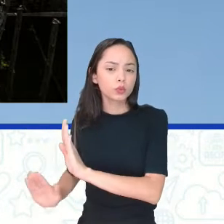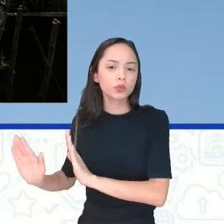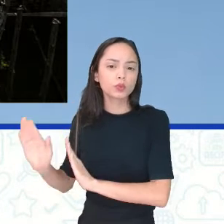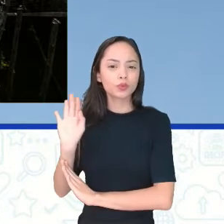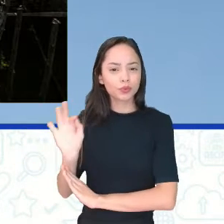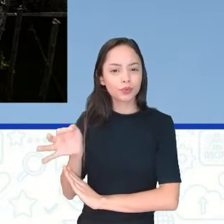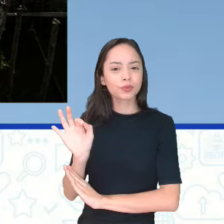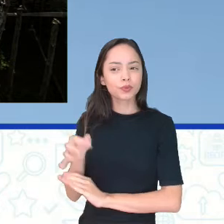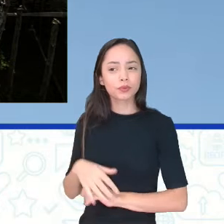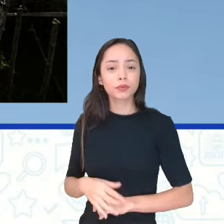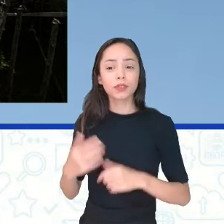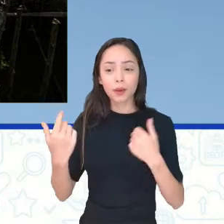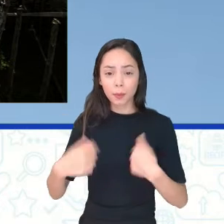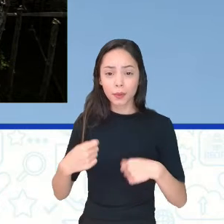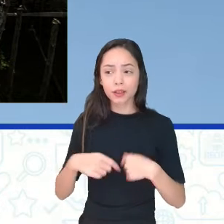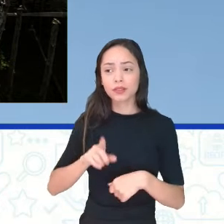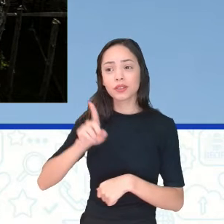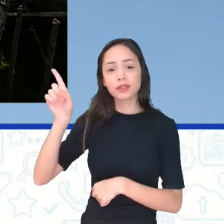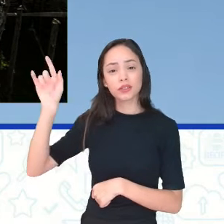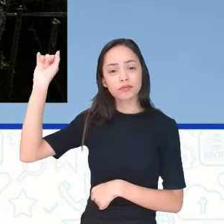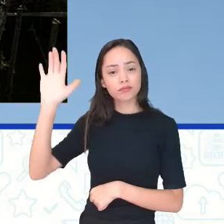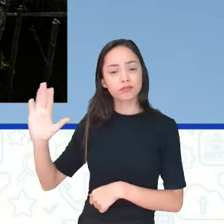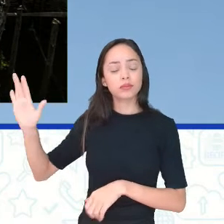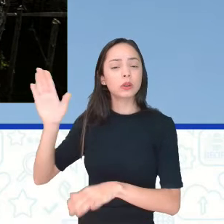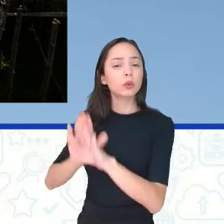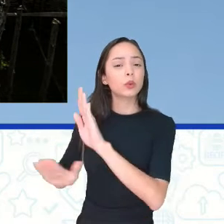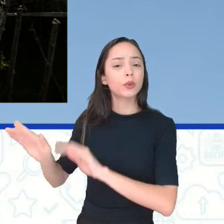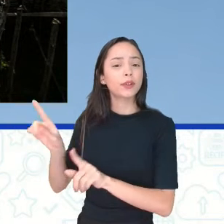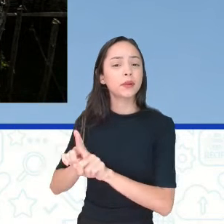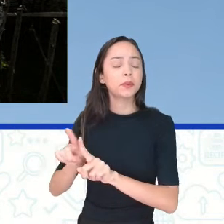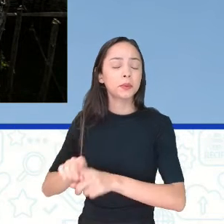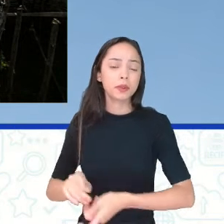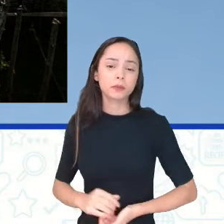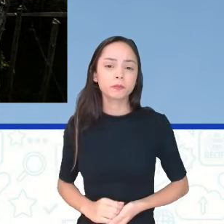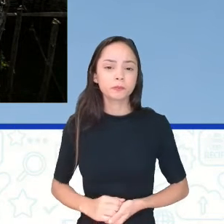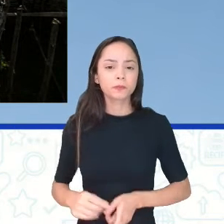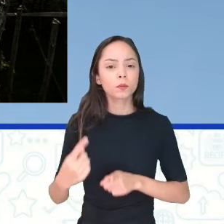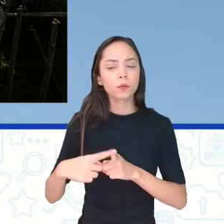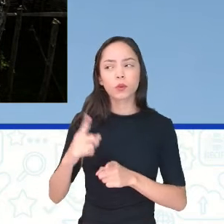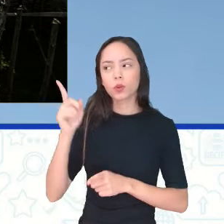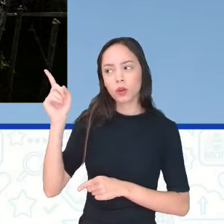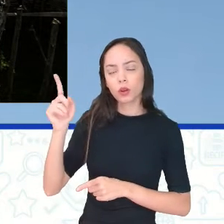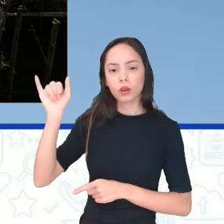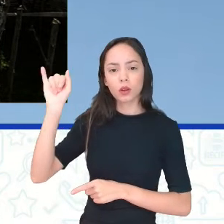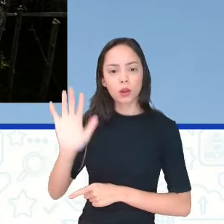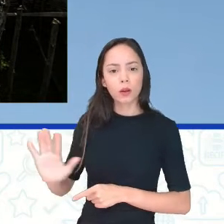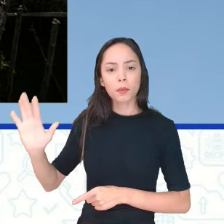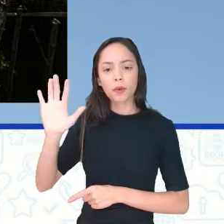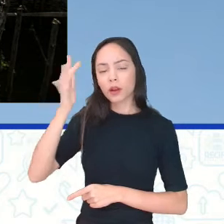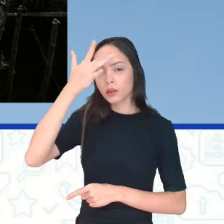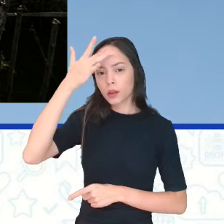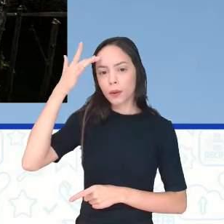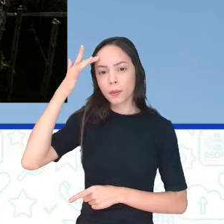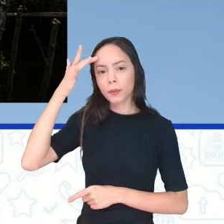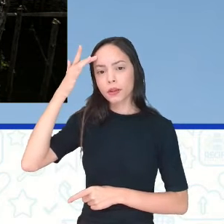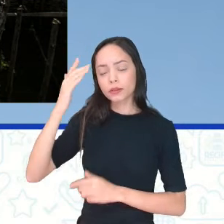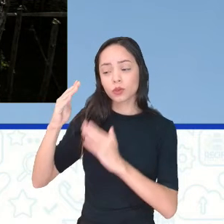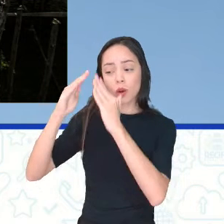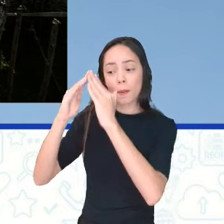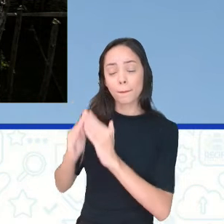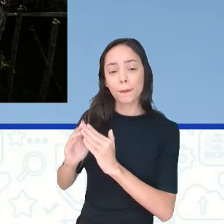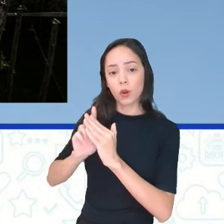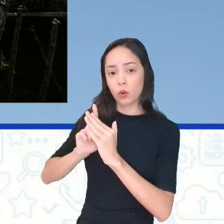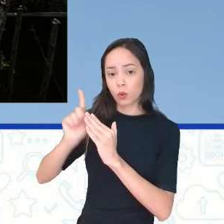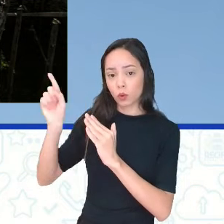que deveria existir nesse outro aqui. Por quê? Porque nessa segunda imagem, as pessoas só habitam